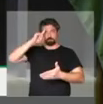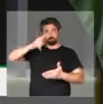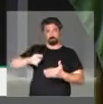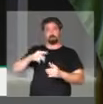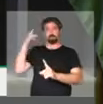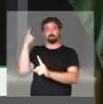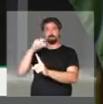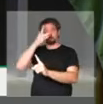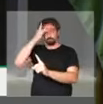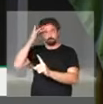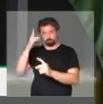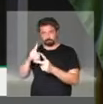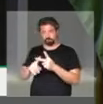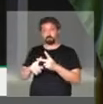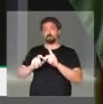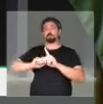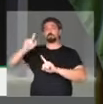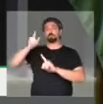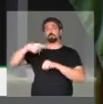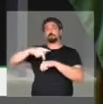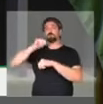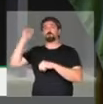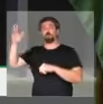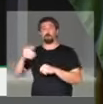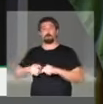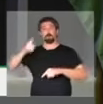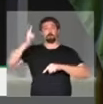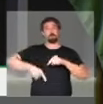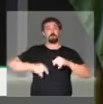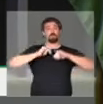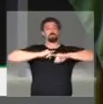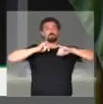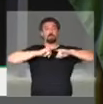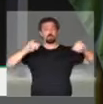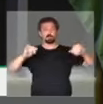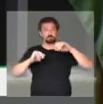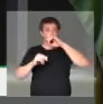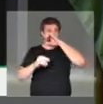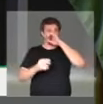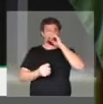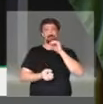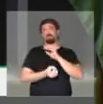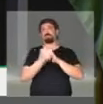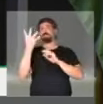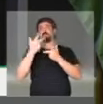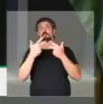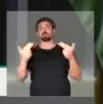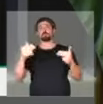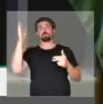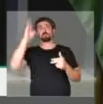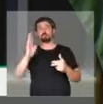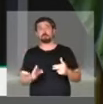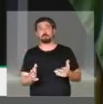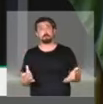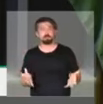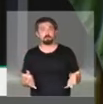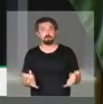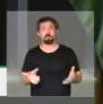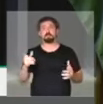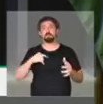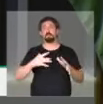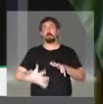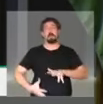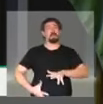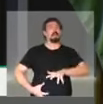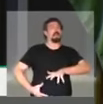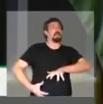à tortura, ao exílio, à censura e uma série de questões no Brasil que levaram a um